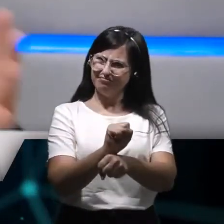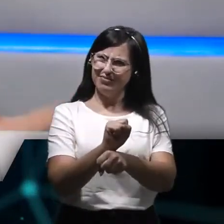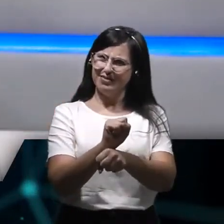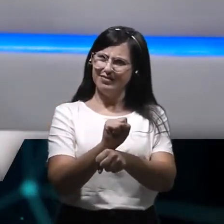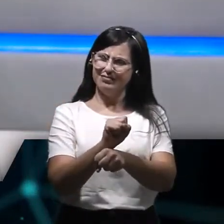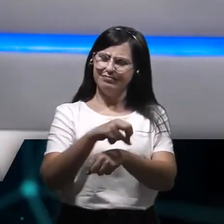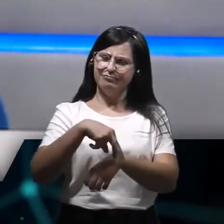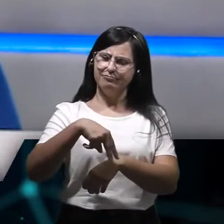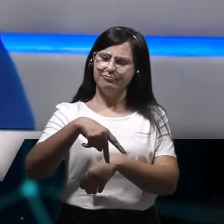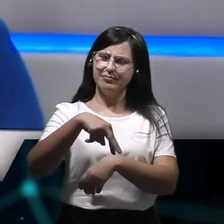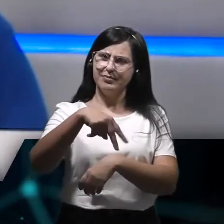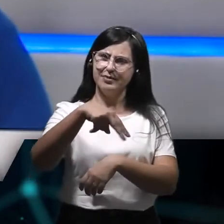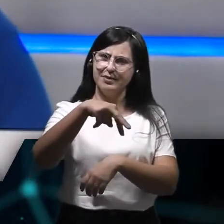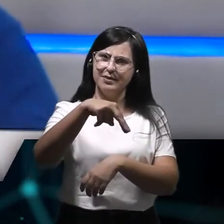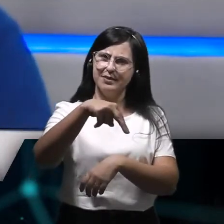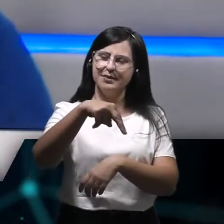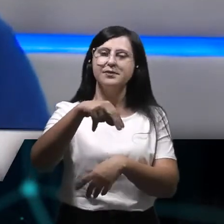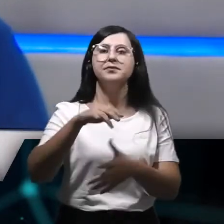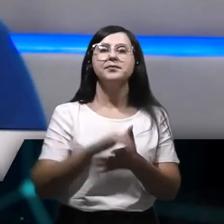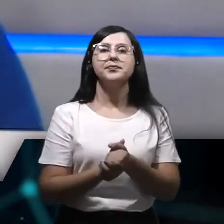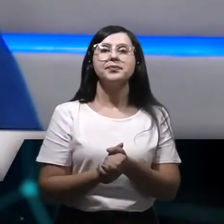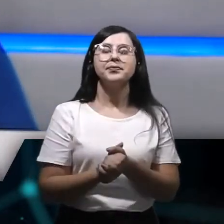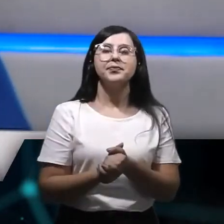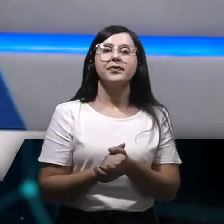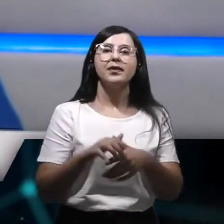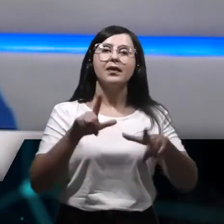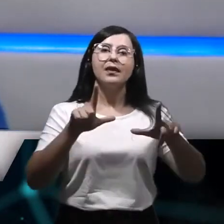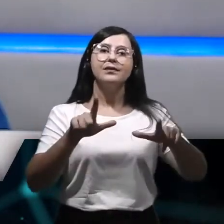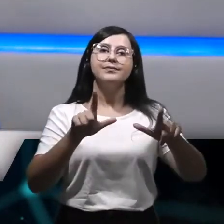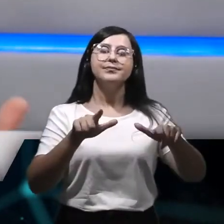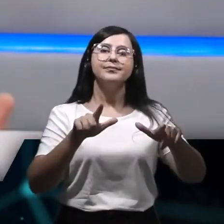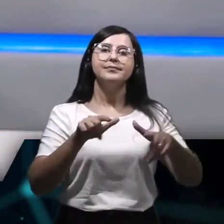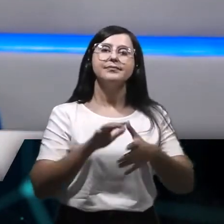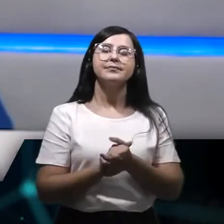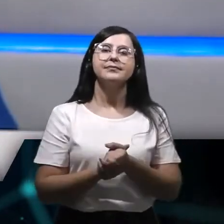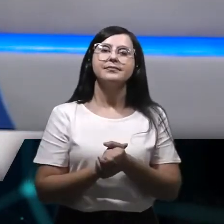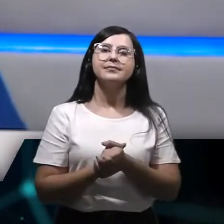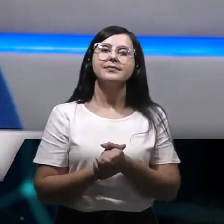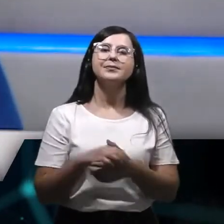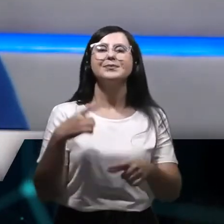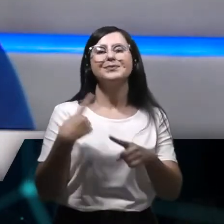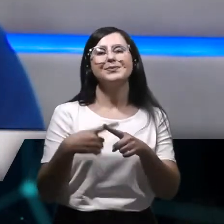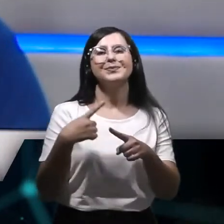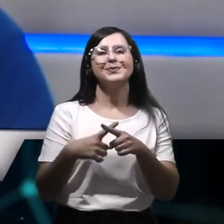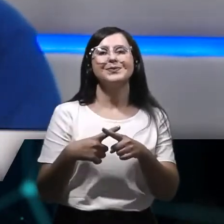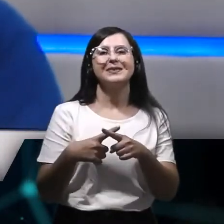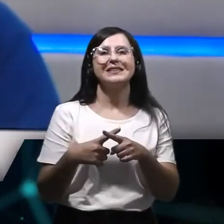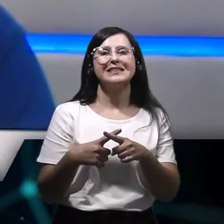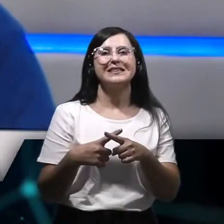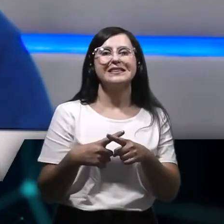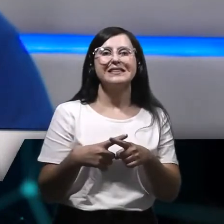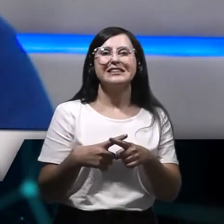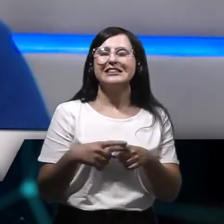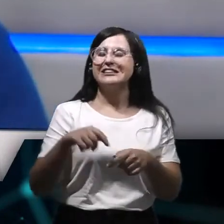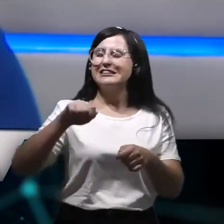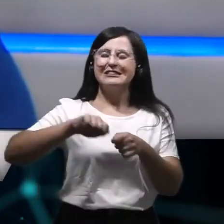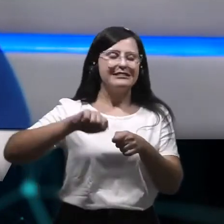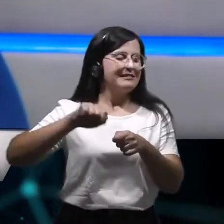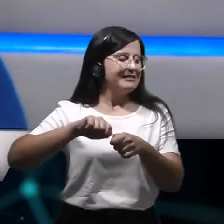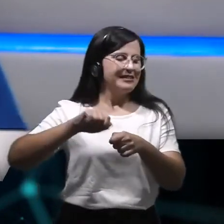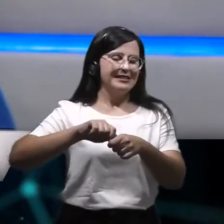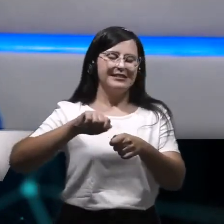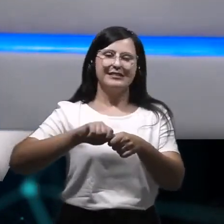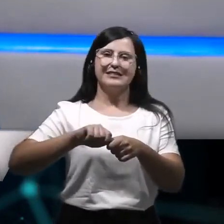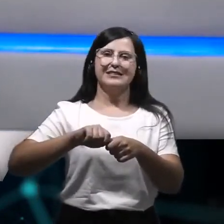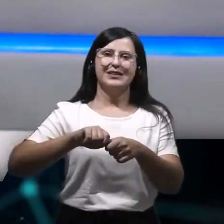que foi vendido pela sua empresa, que inclusive é por irresponsabilidade que não fizeram o saneamento. E nós estamos, a minha